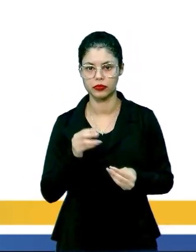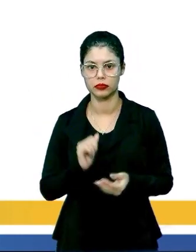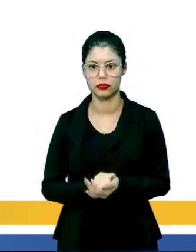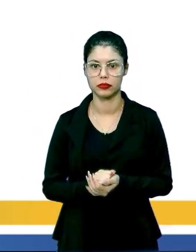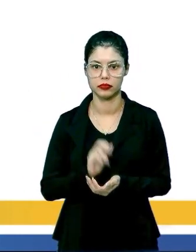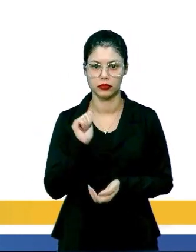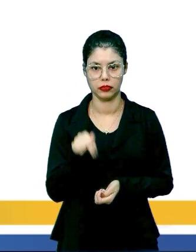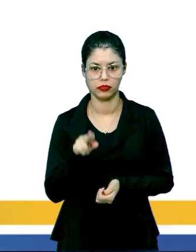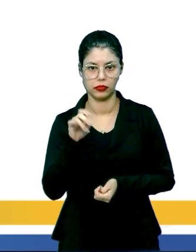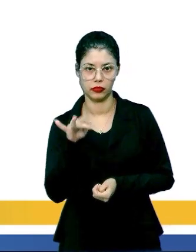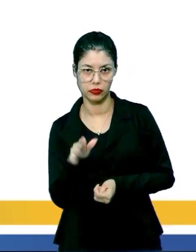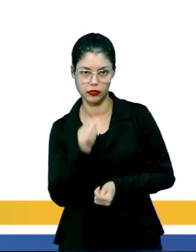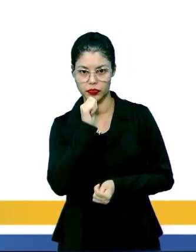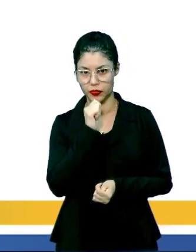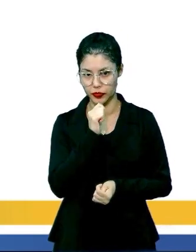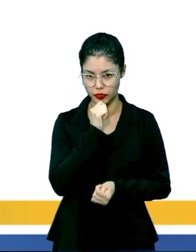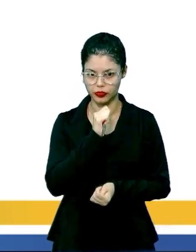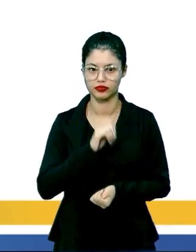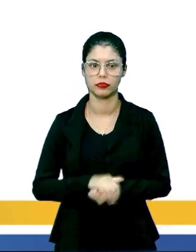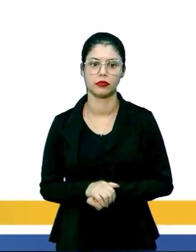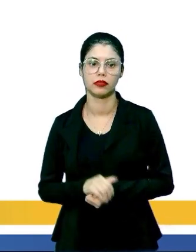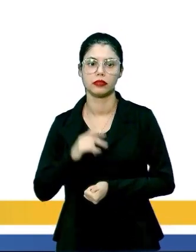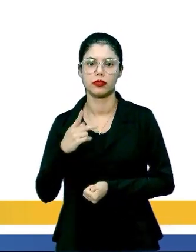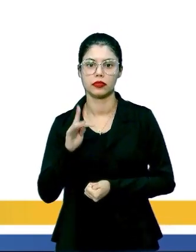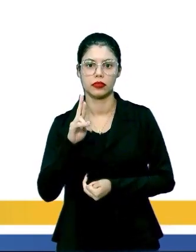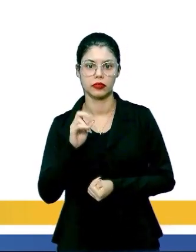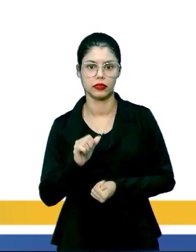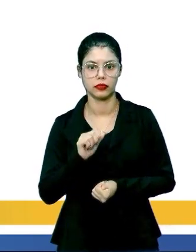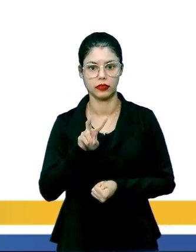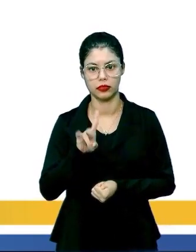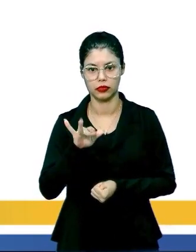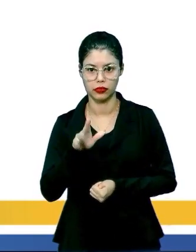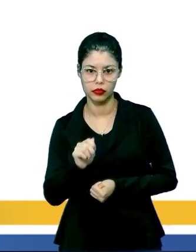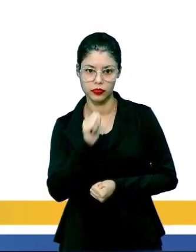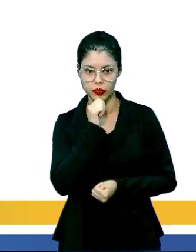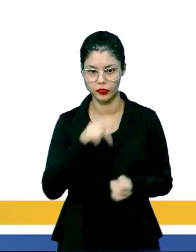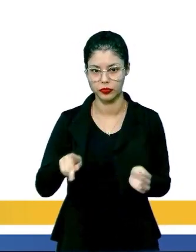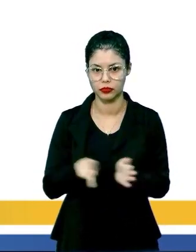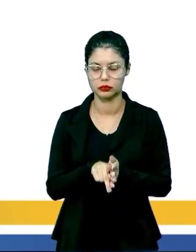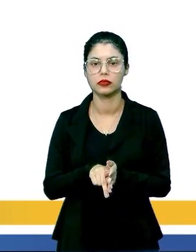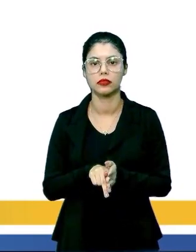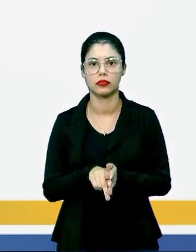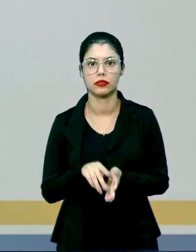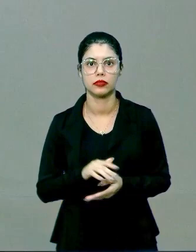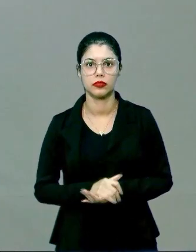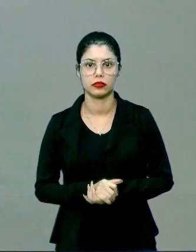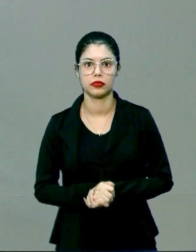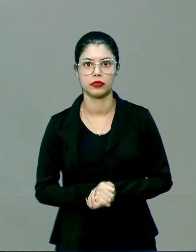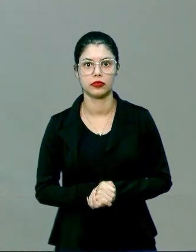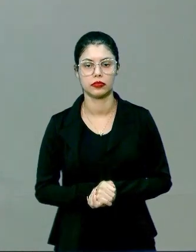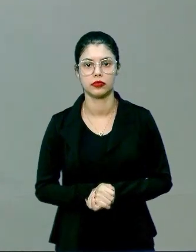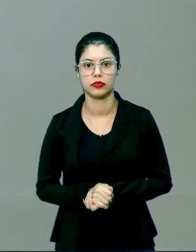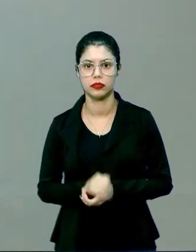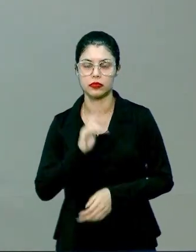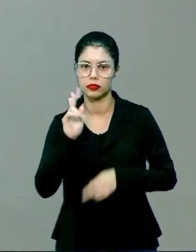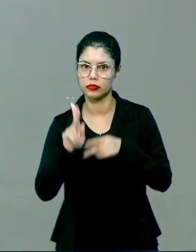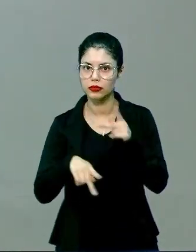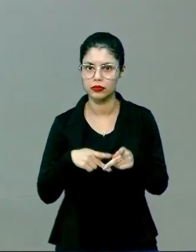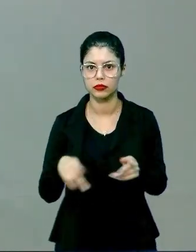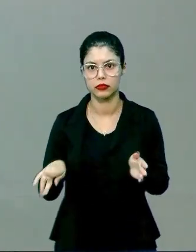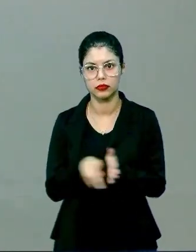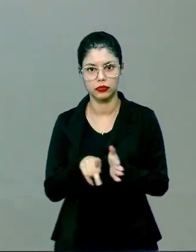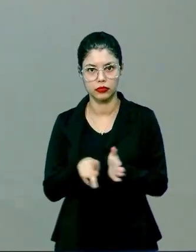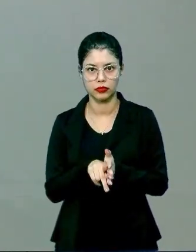Antônio Silvino, né, o pernambucano Virgulino Ferreira da Silva, também conhecido popularmente